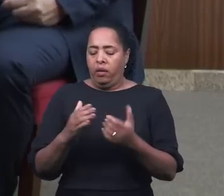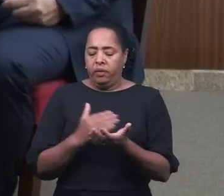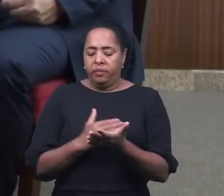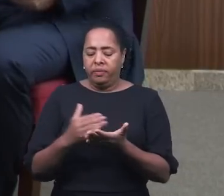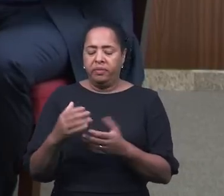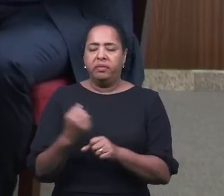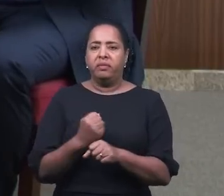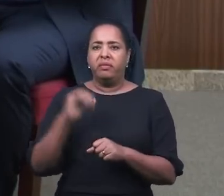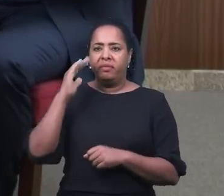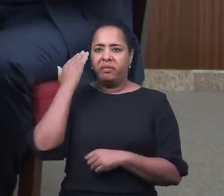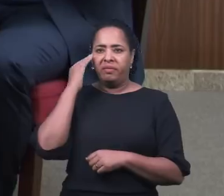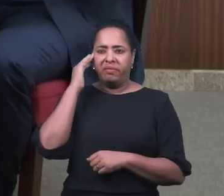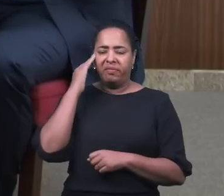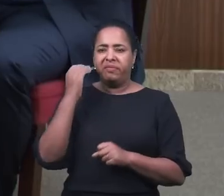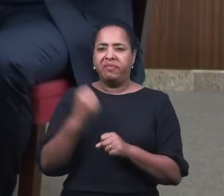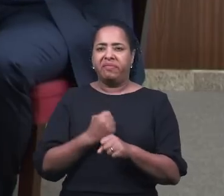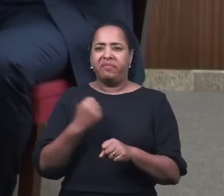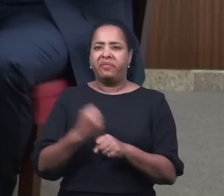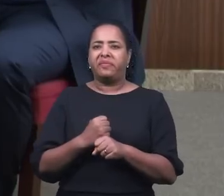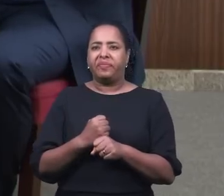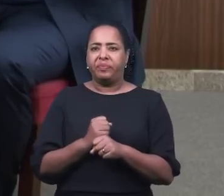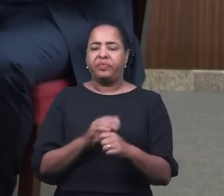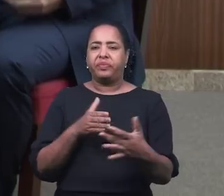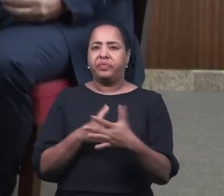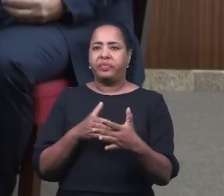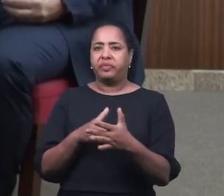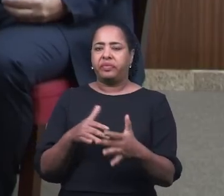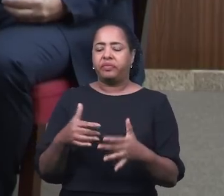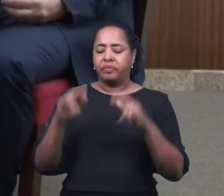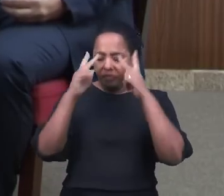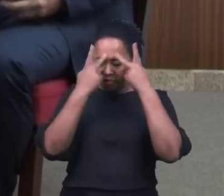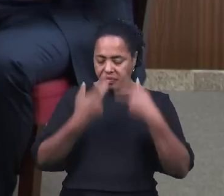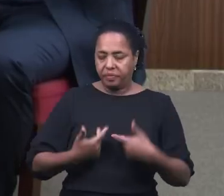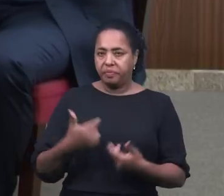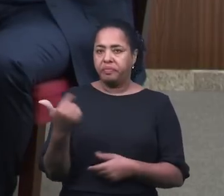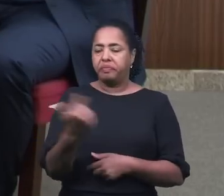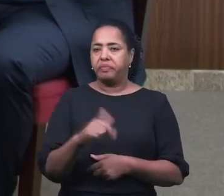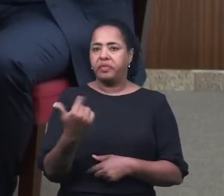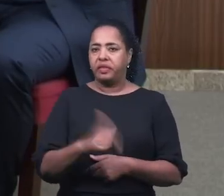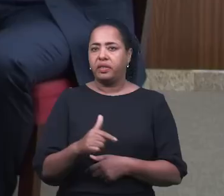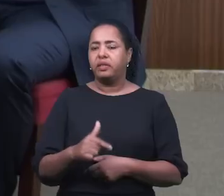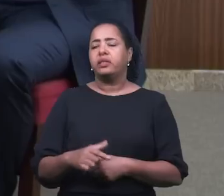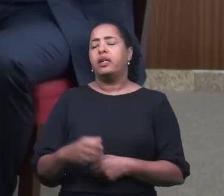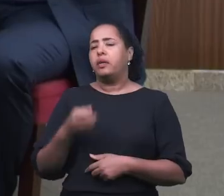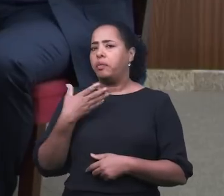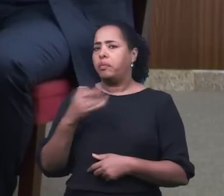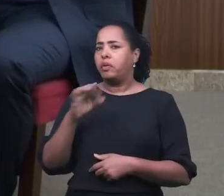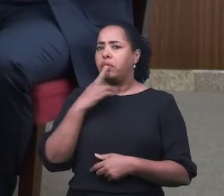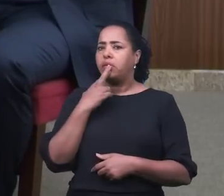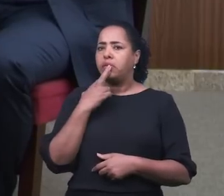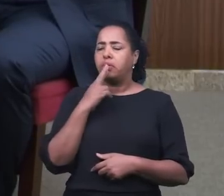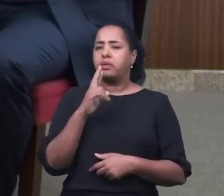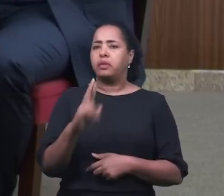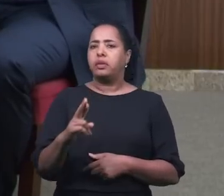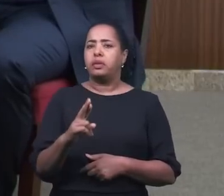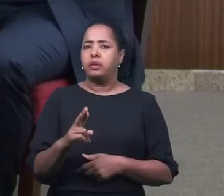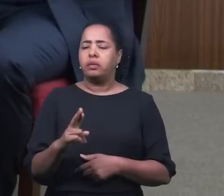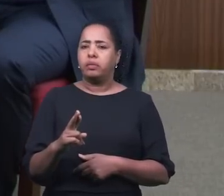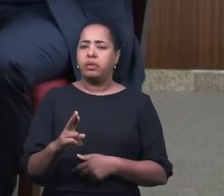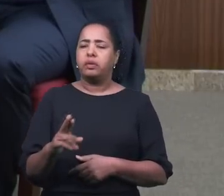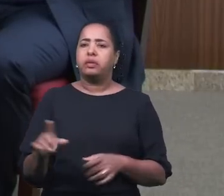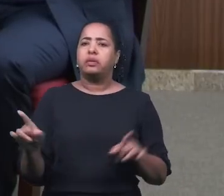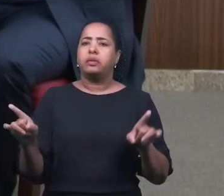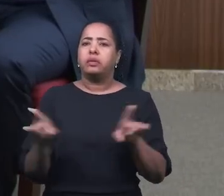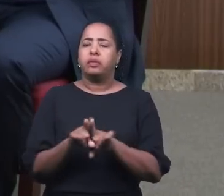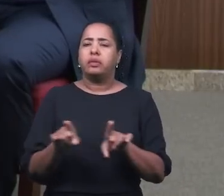obra entendeu, né? Uma obra sem a interferência do homem. Ela foi muito feliz nessa colocação.